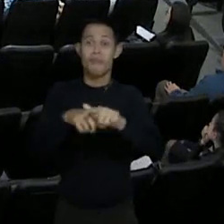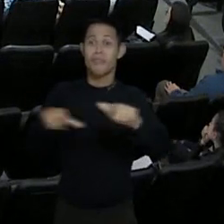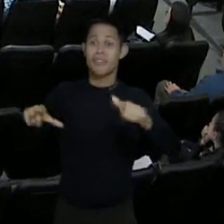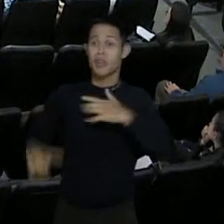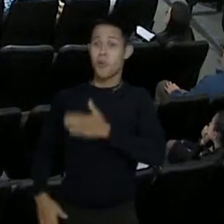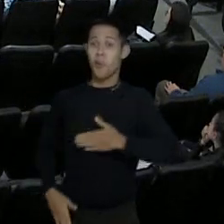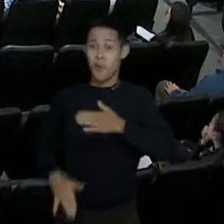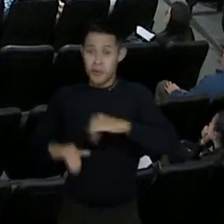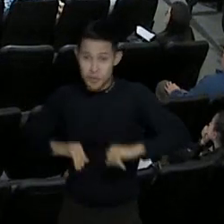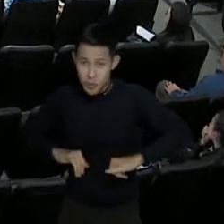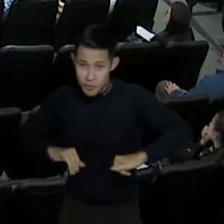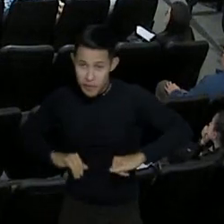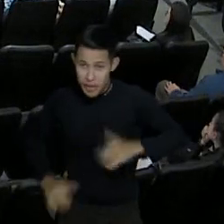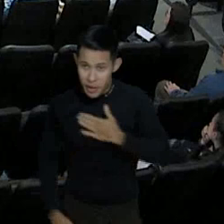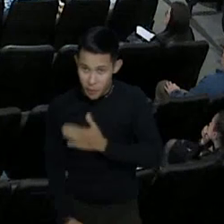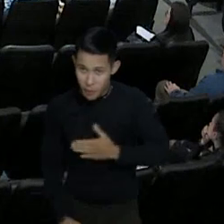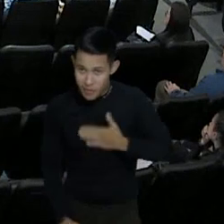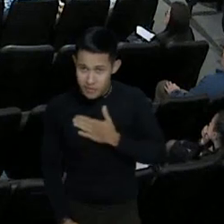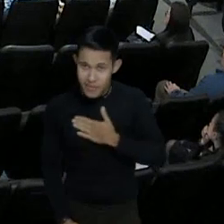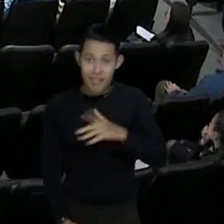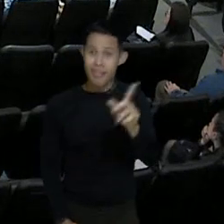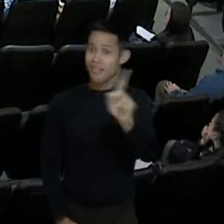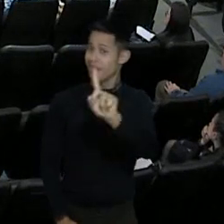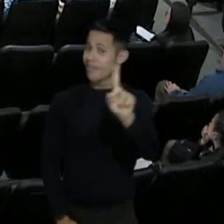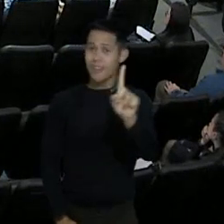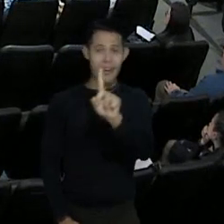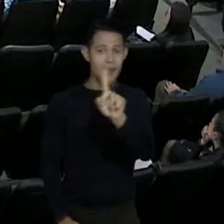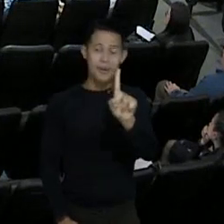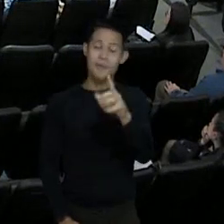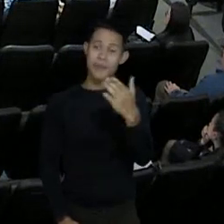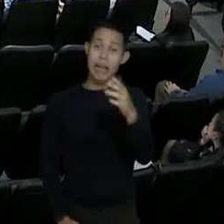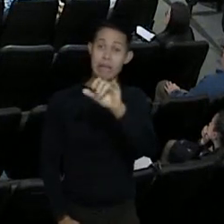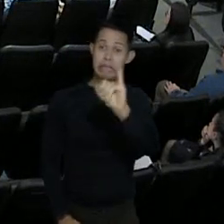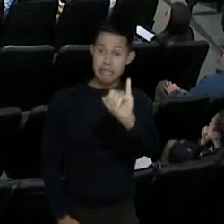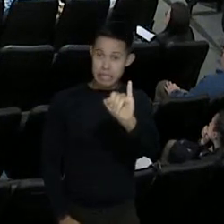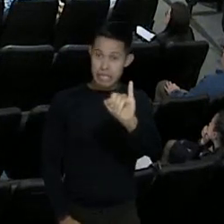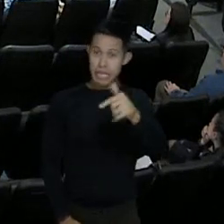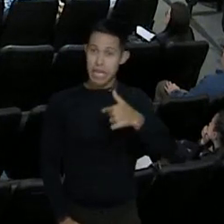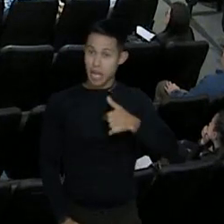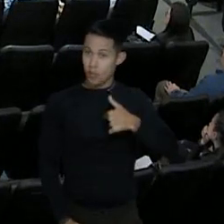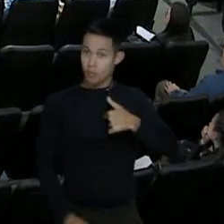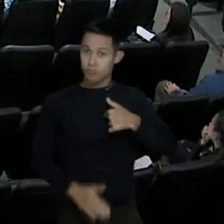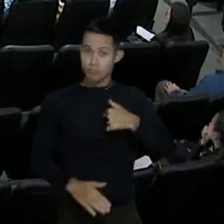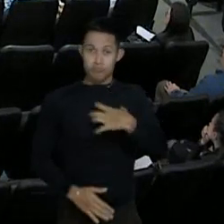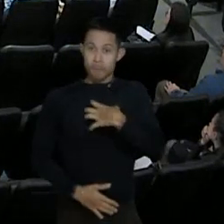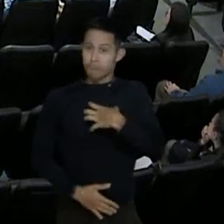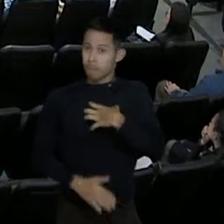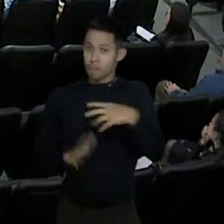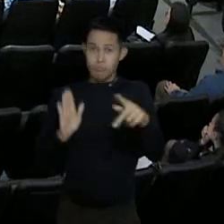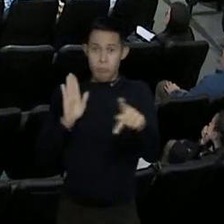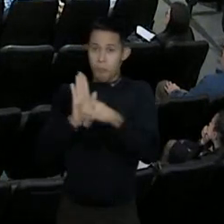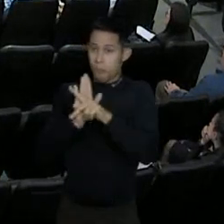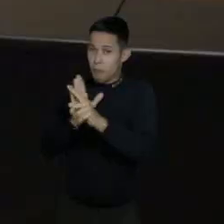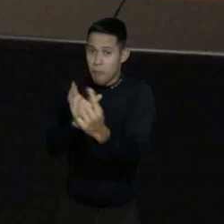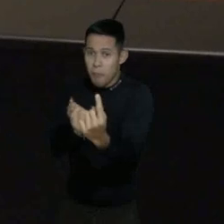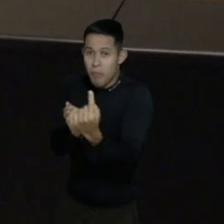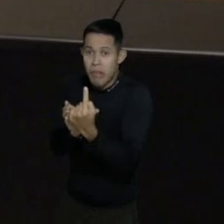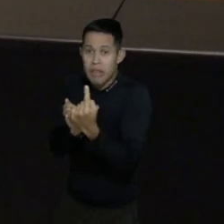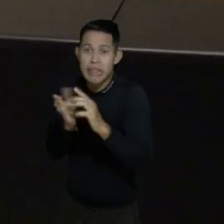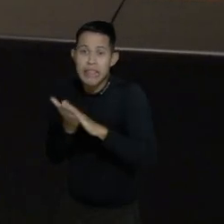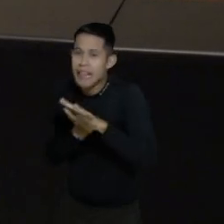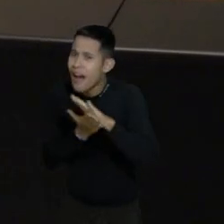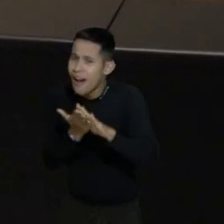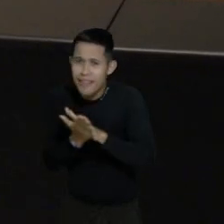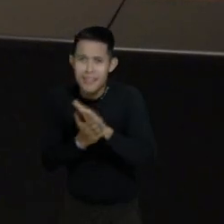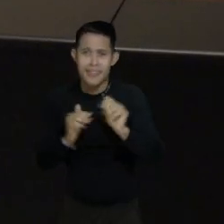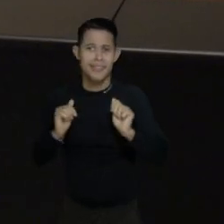gente não vai ficar dando murro em ponta de faca se eu não sinto pertencimento se eu não sou incluído nas atividades se